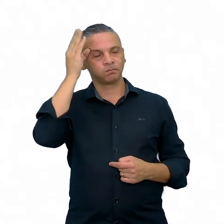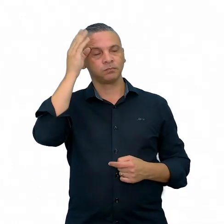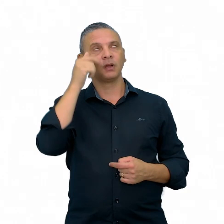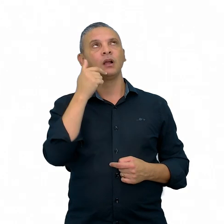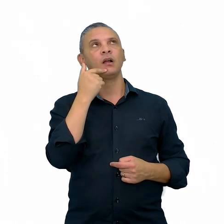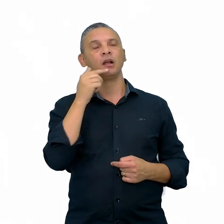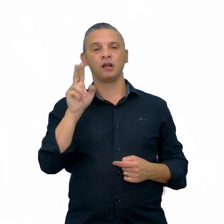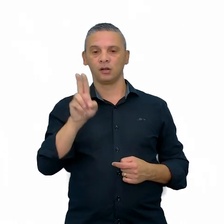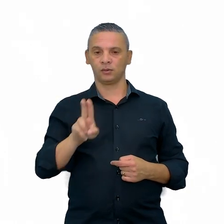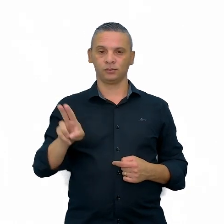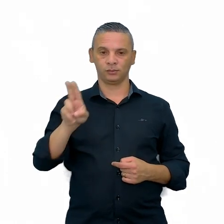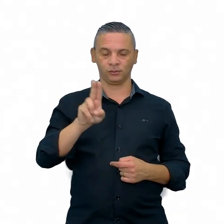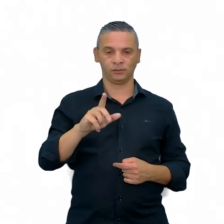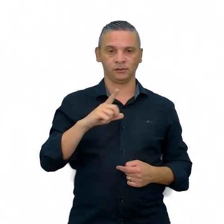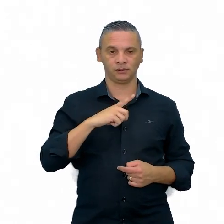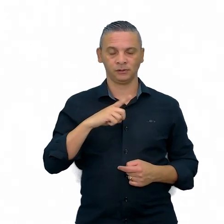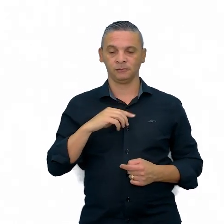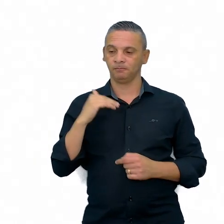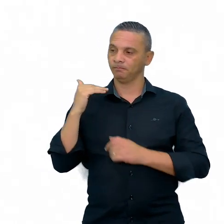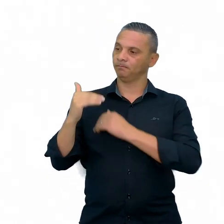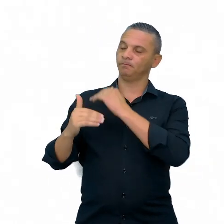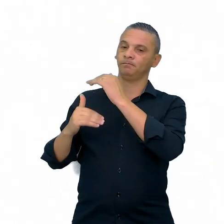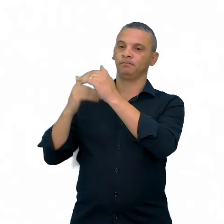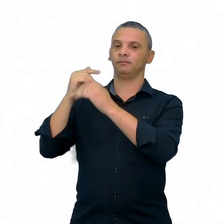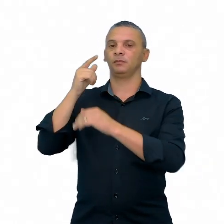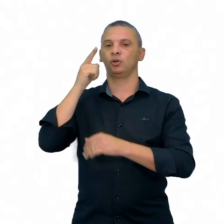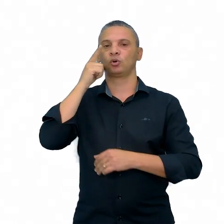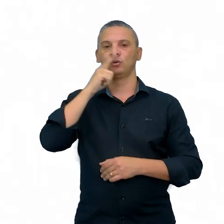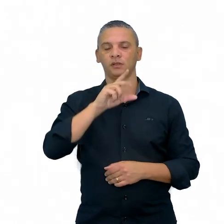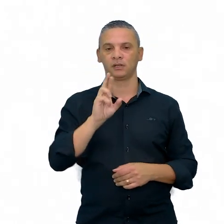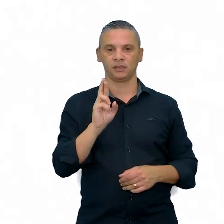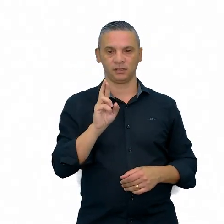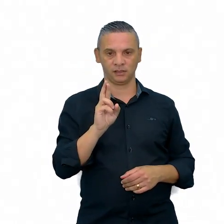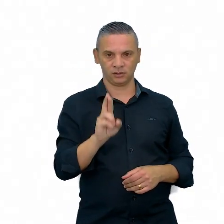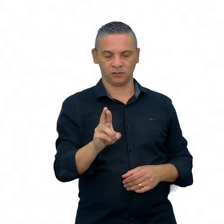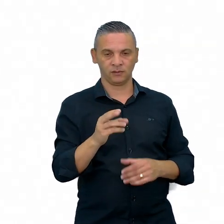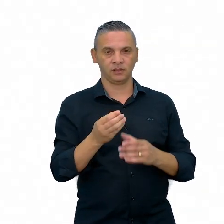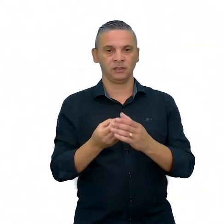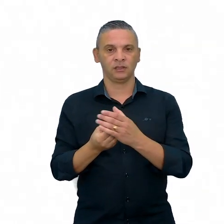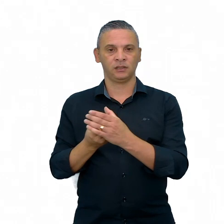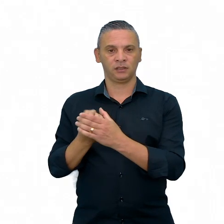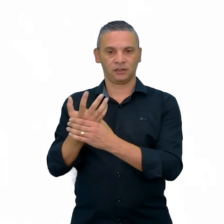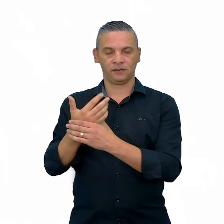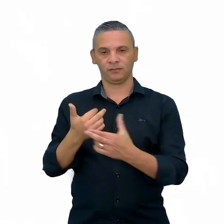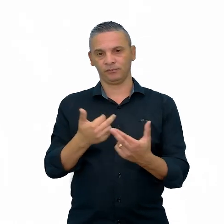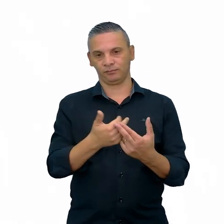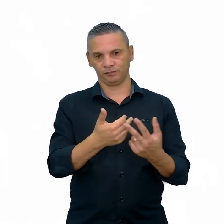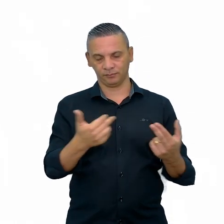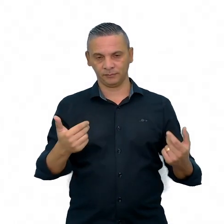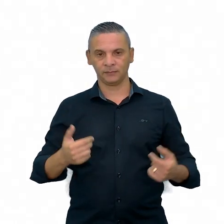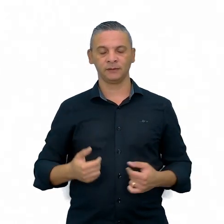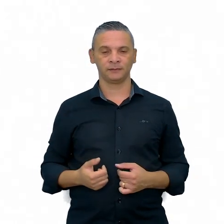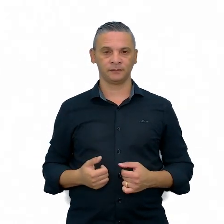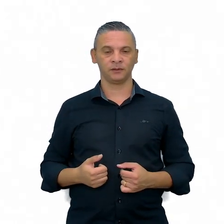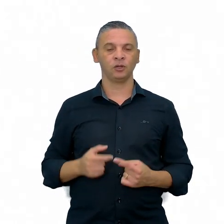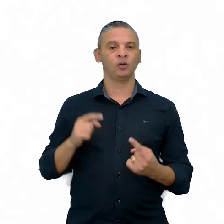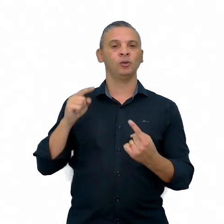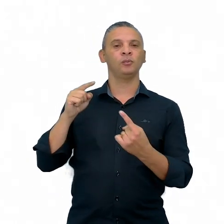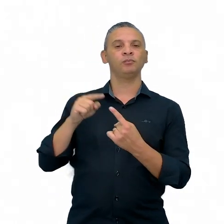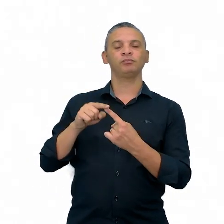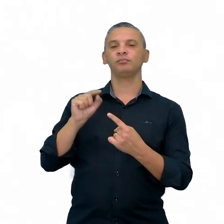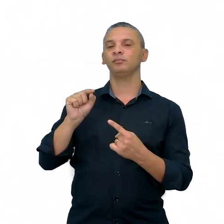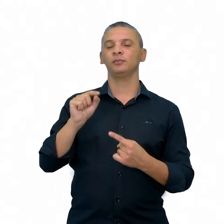Então, nós já estamos evoluindo, conseguindo resolver e elaborar essas situações. O nosso objeto